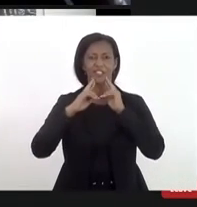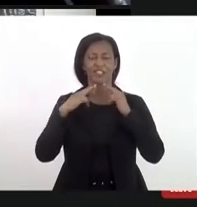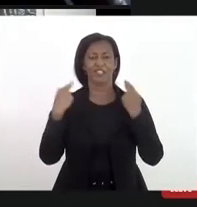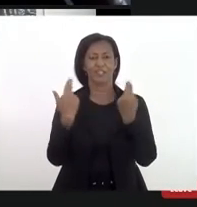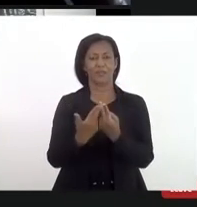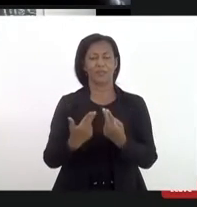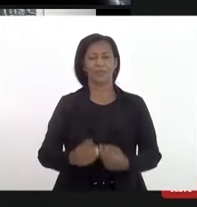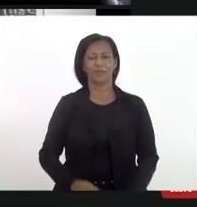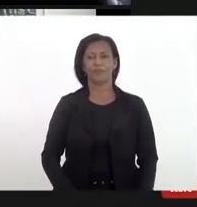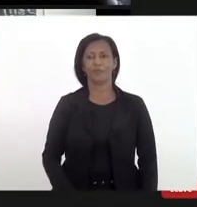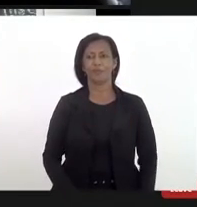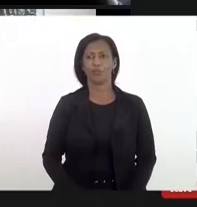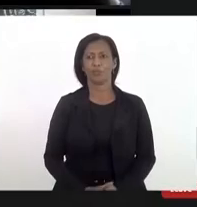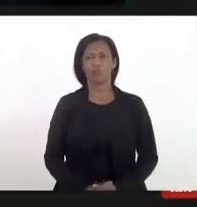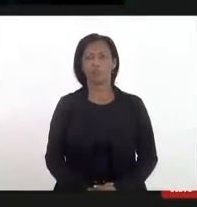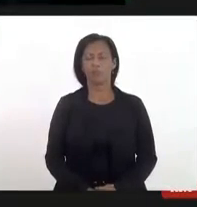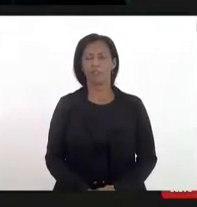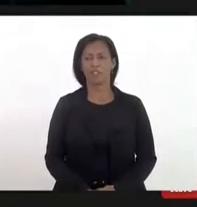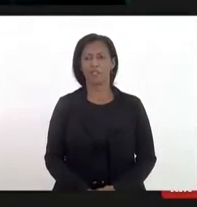reunião.